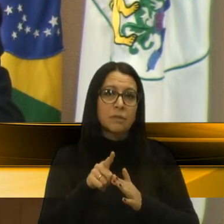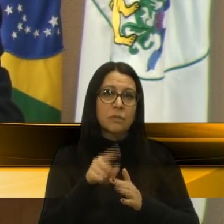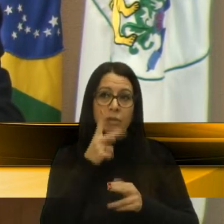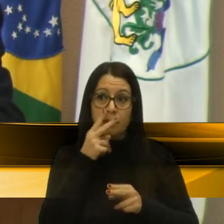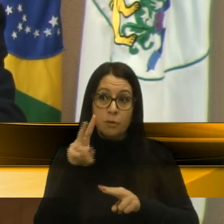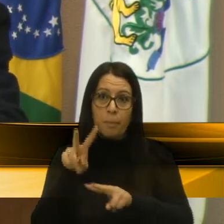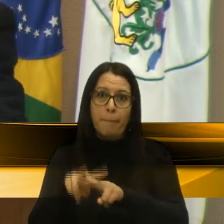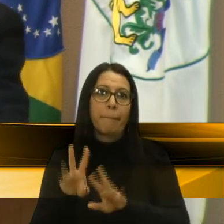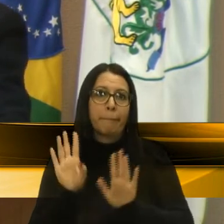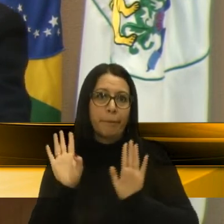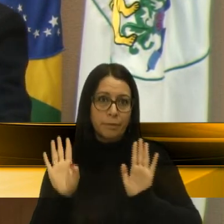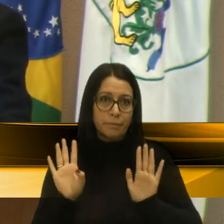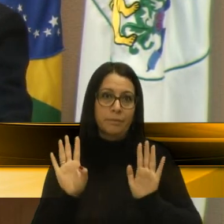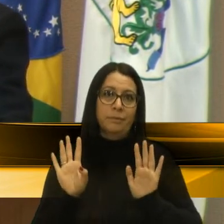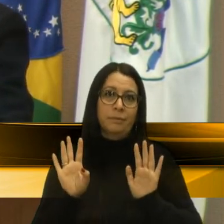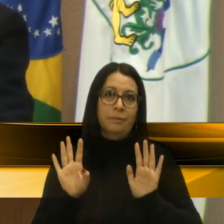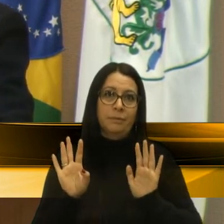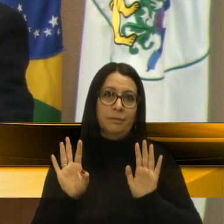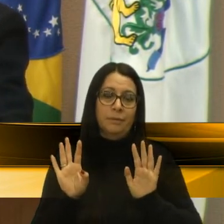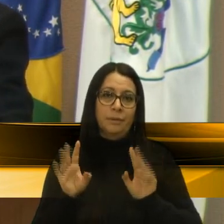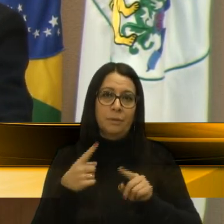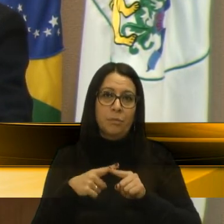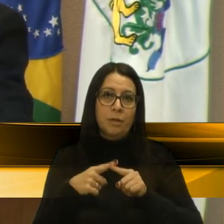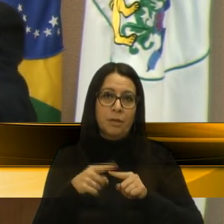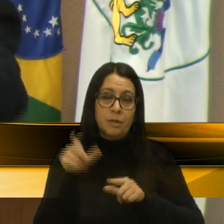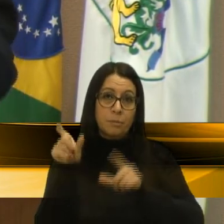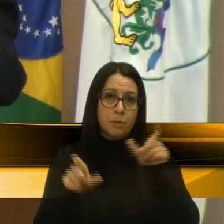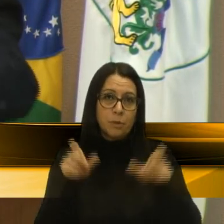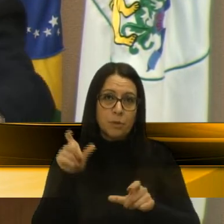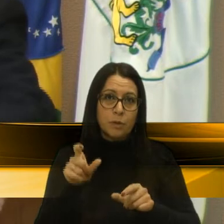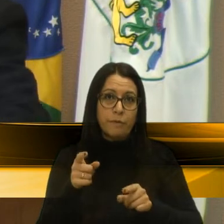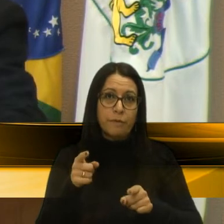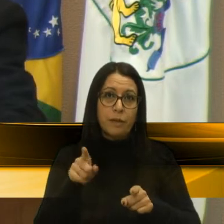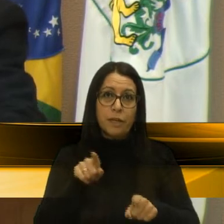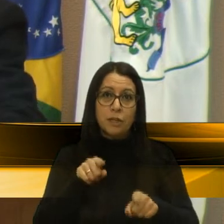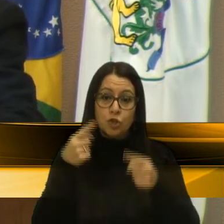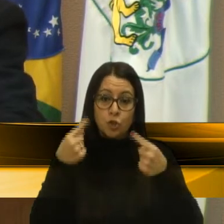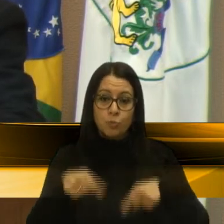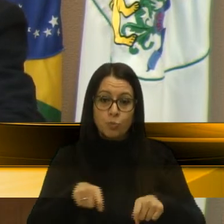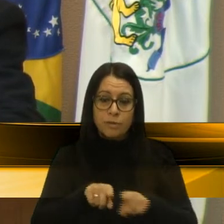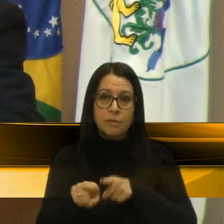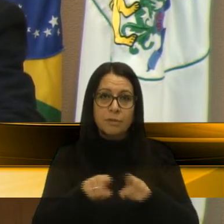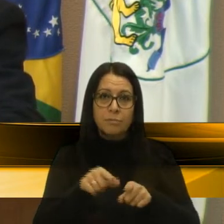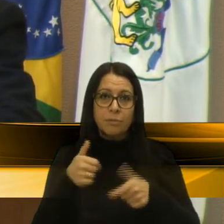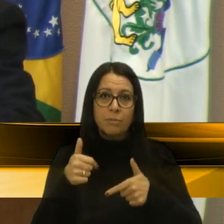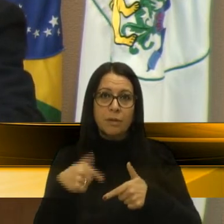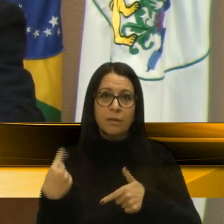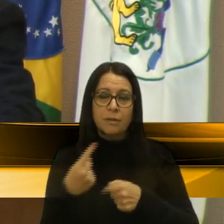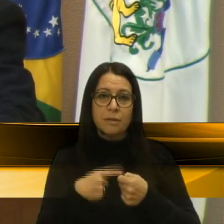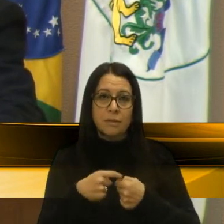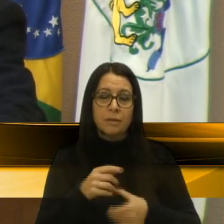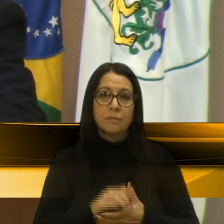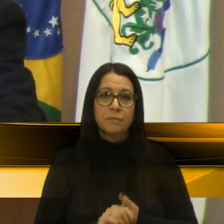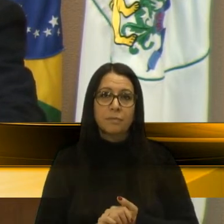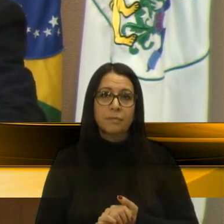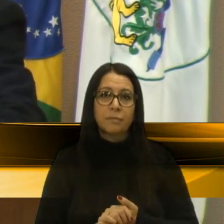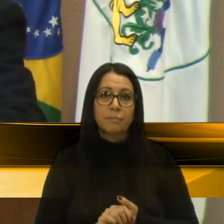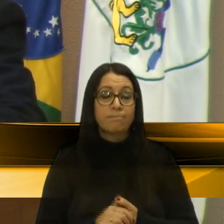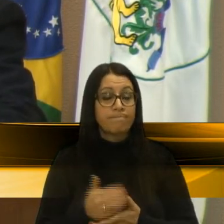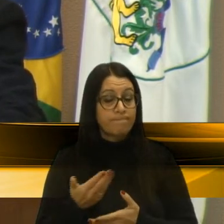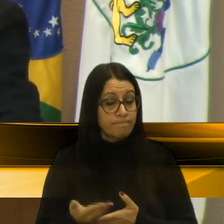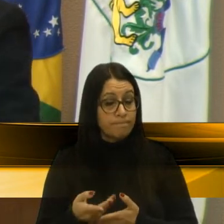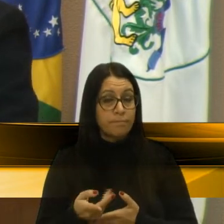uma licitação, uma consulta, onde 2 empresas foram selecionadas, e a gente vai ver o histórico dessas